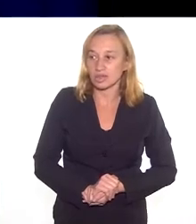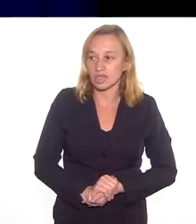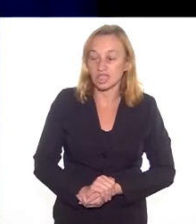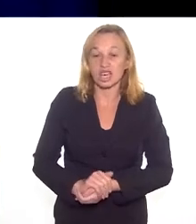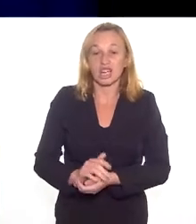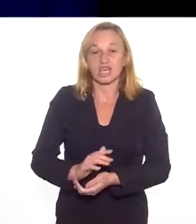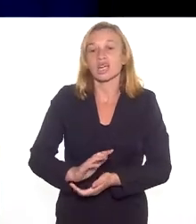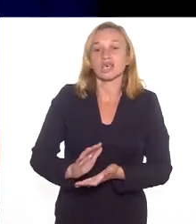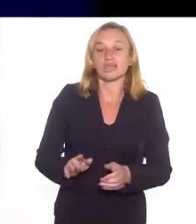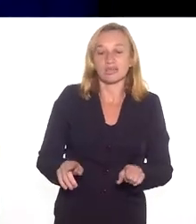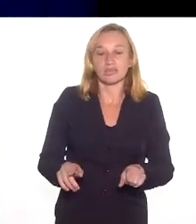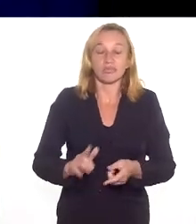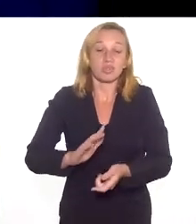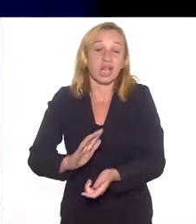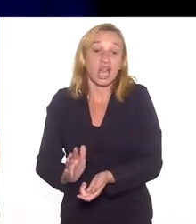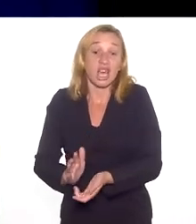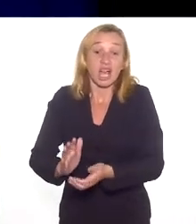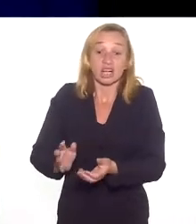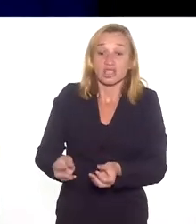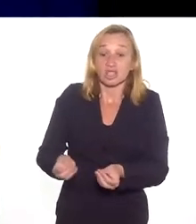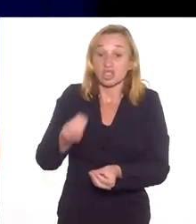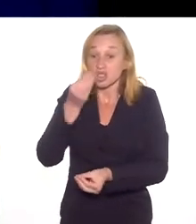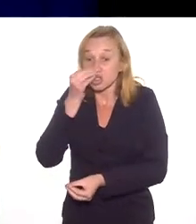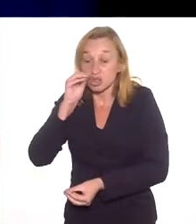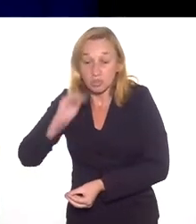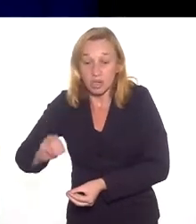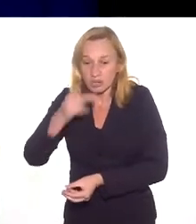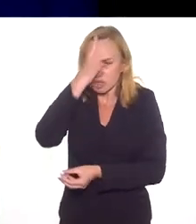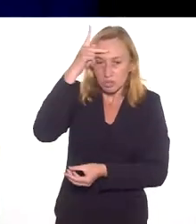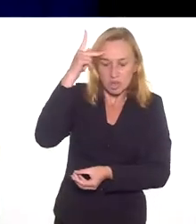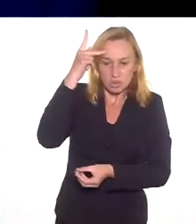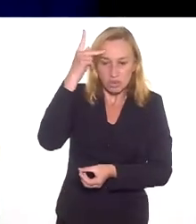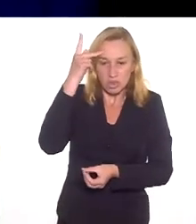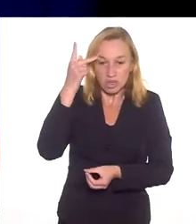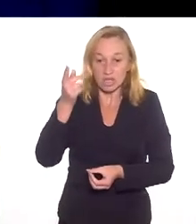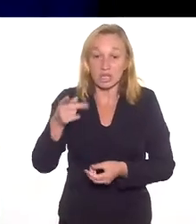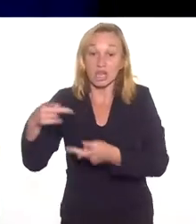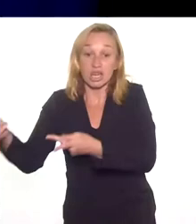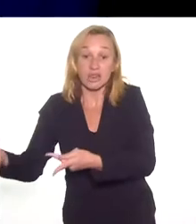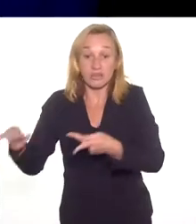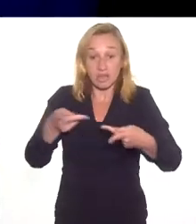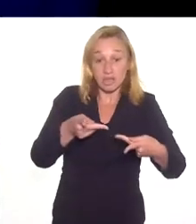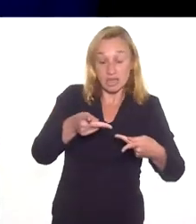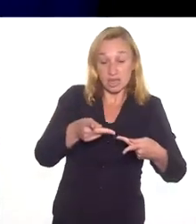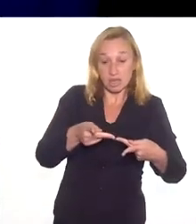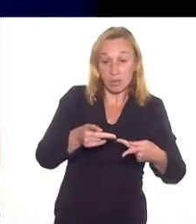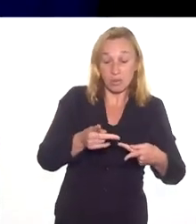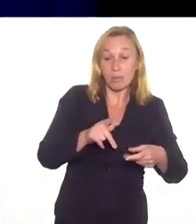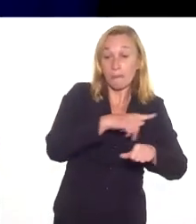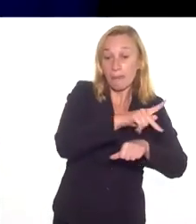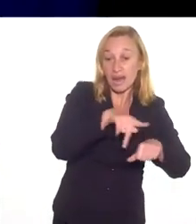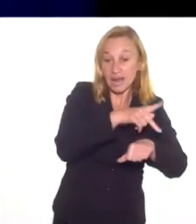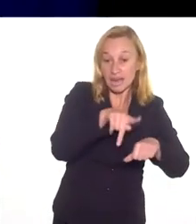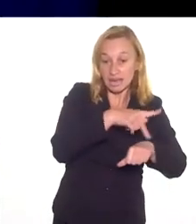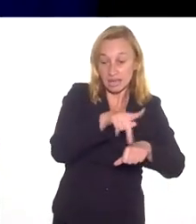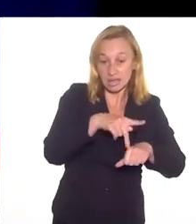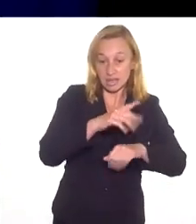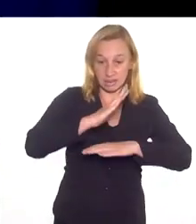echo the slogan that resounded throughout this country during the elections